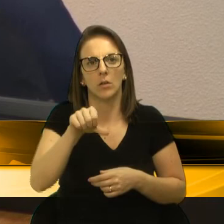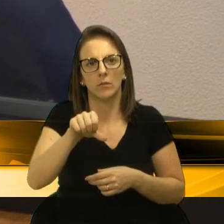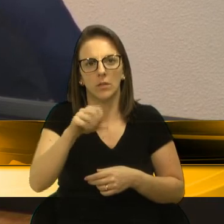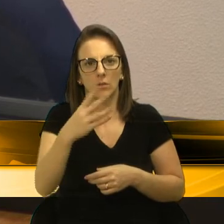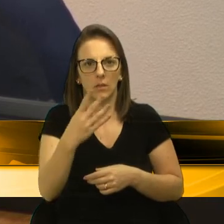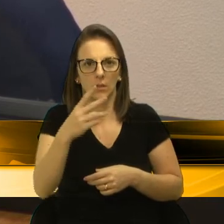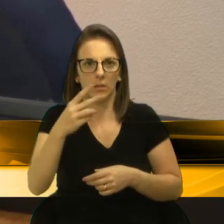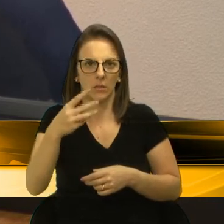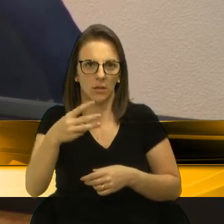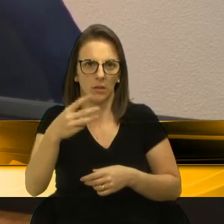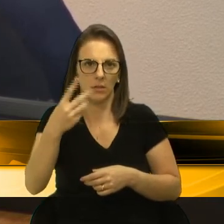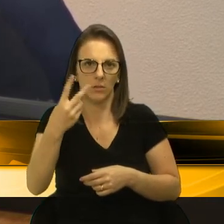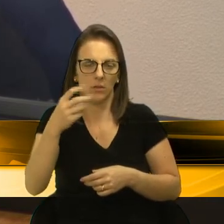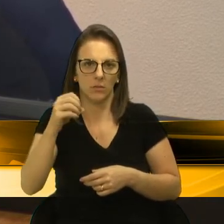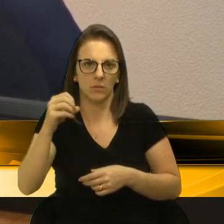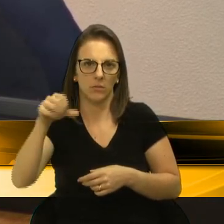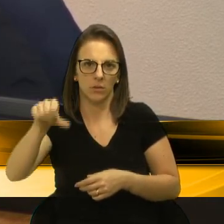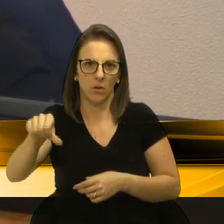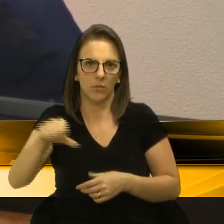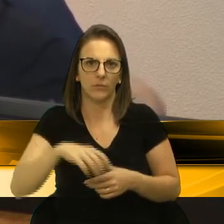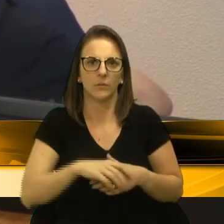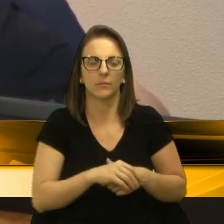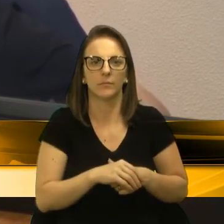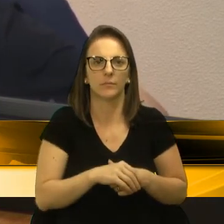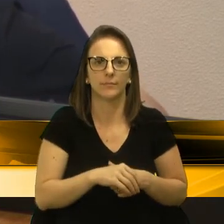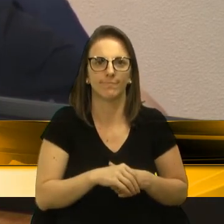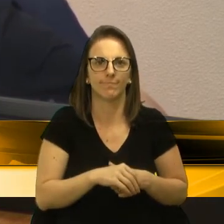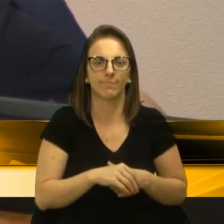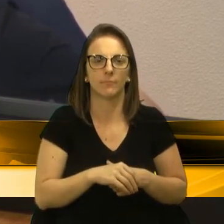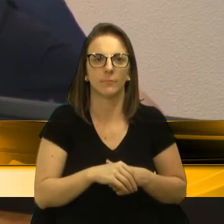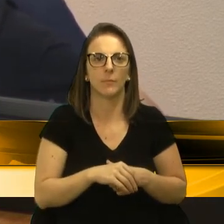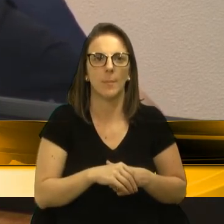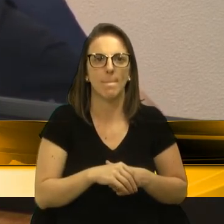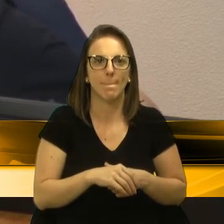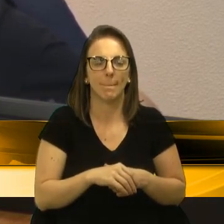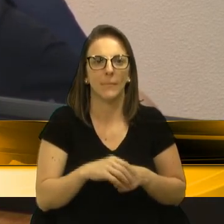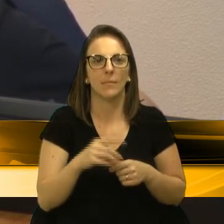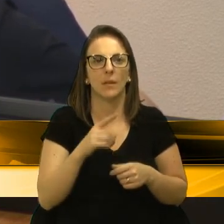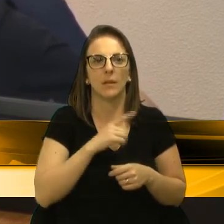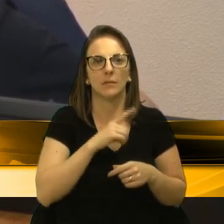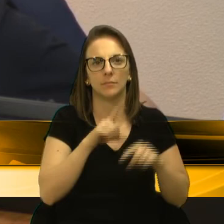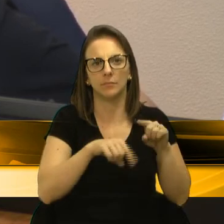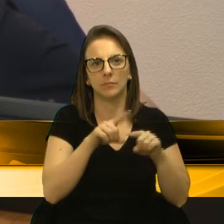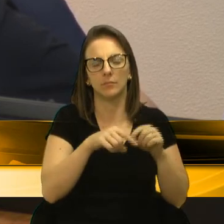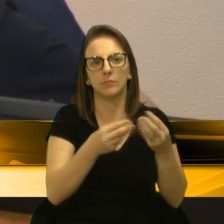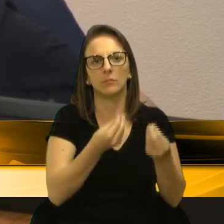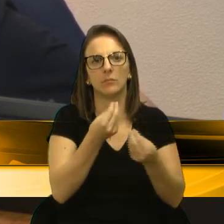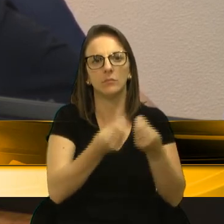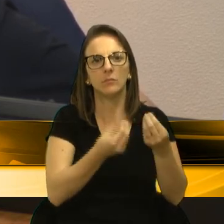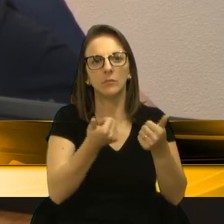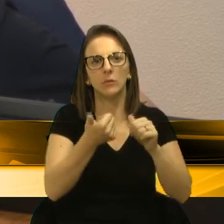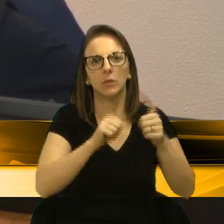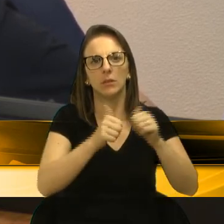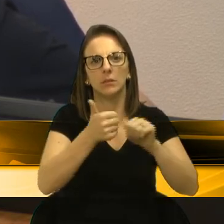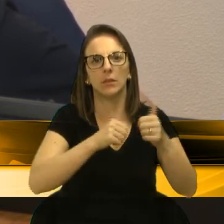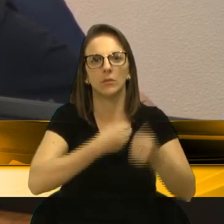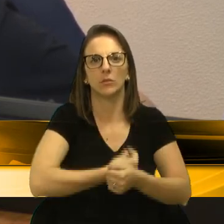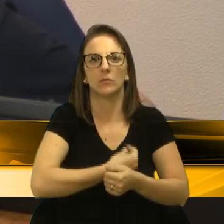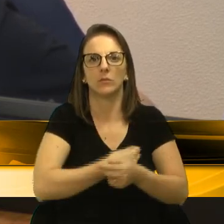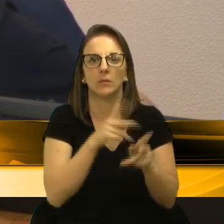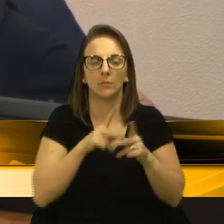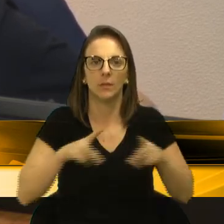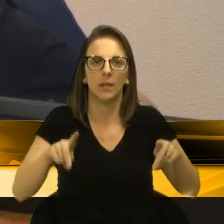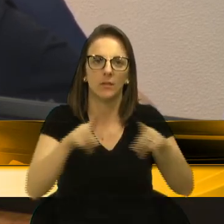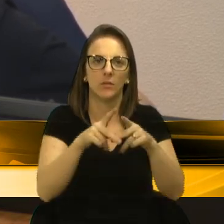50.943/2009. 1. Análise dos efeitos positivos e negativos do empreendimento ou atividade quanto à qualidade de vida da população residente na área e suas